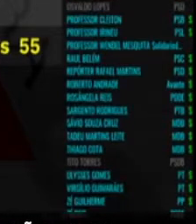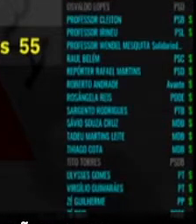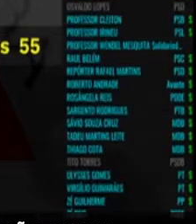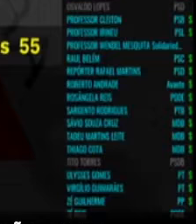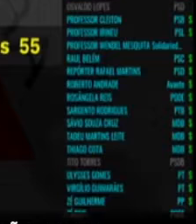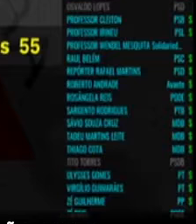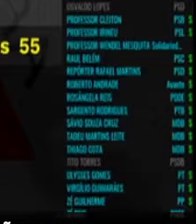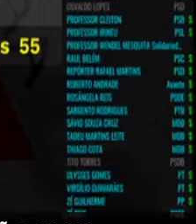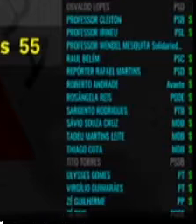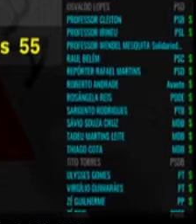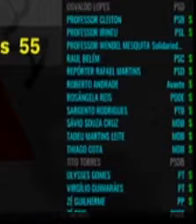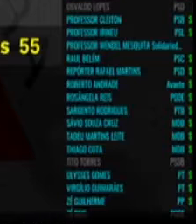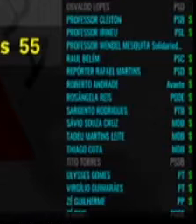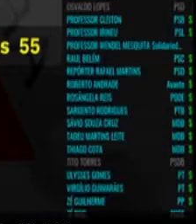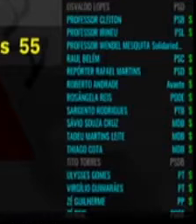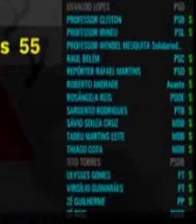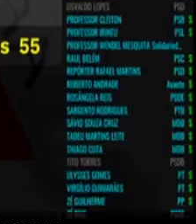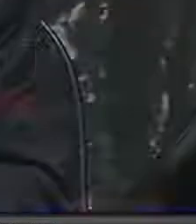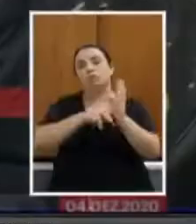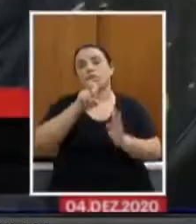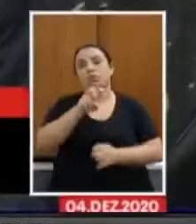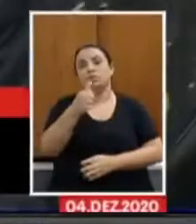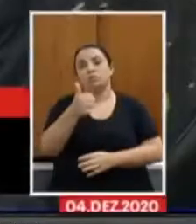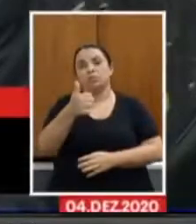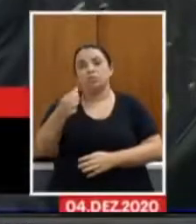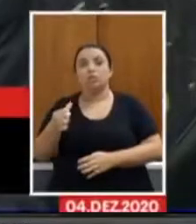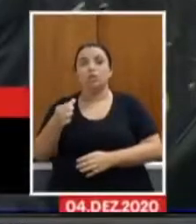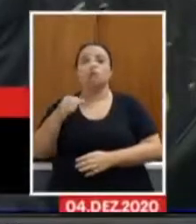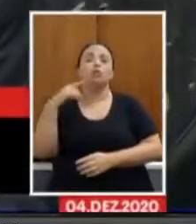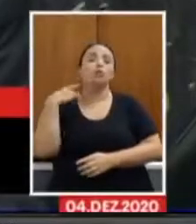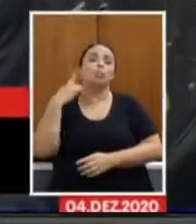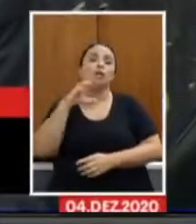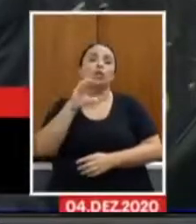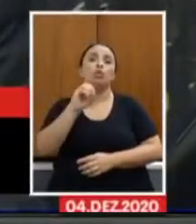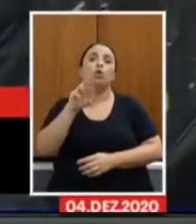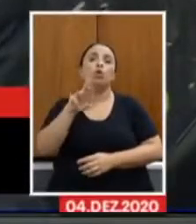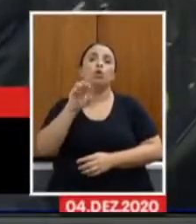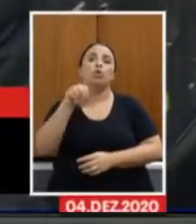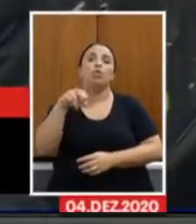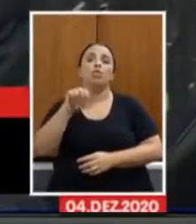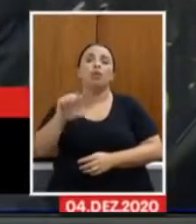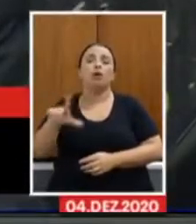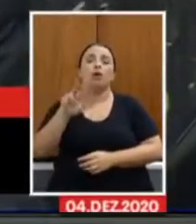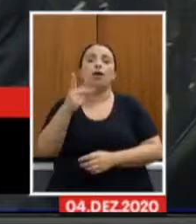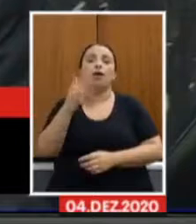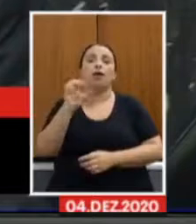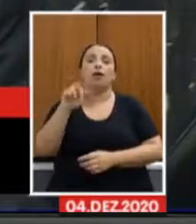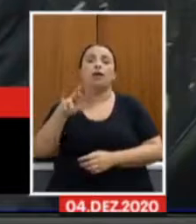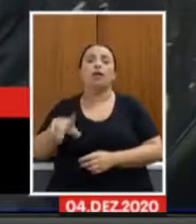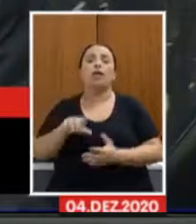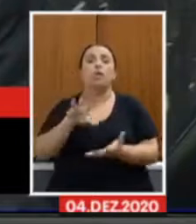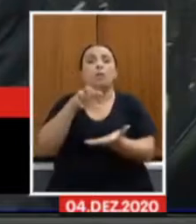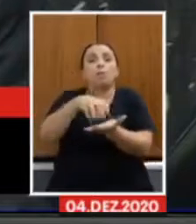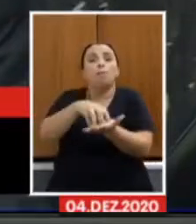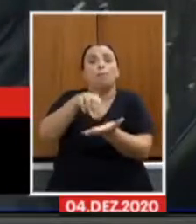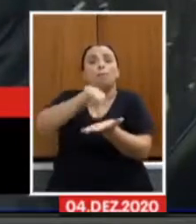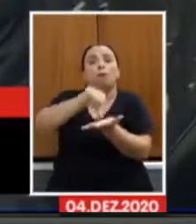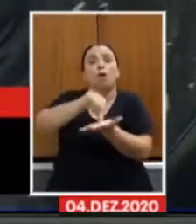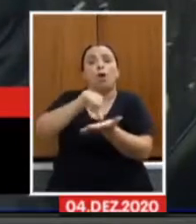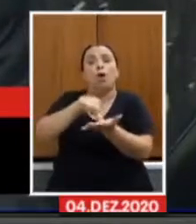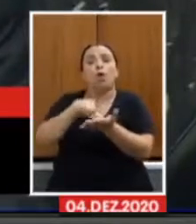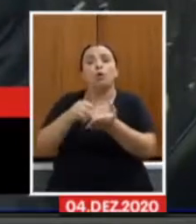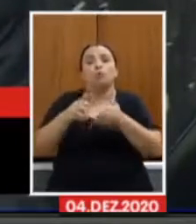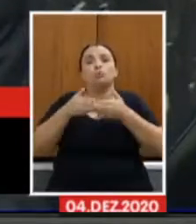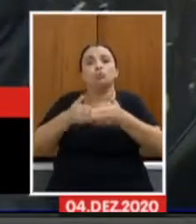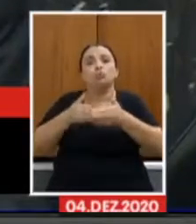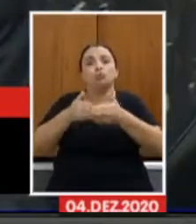de número 516 de 2019, do deputado Coronel Henrique, que institui o Polo Moveleiro de Ubá e região. A